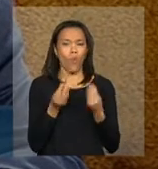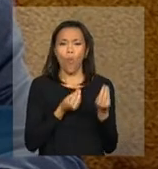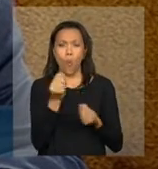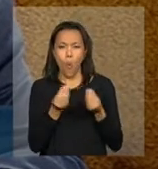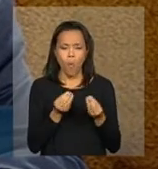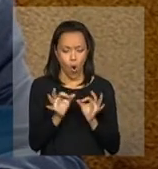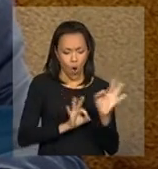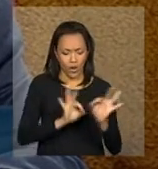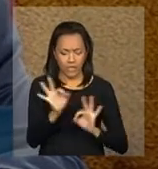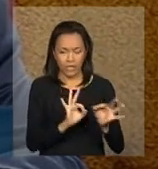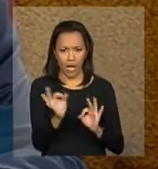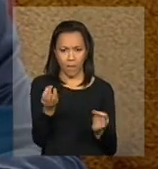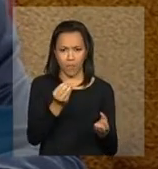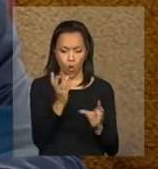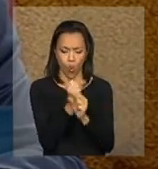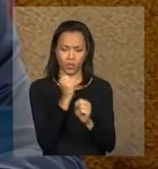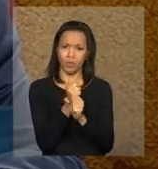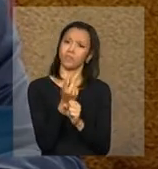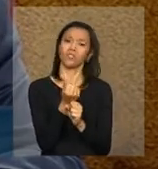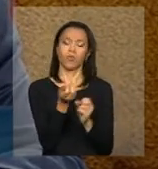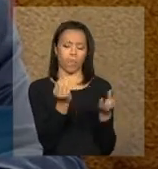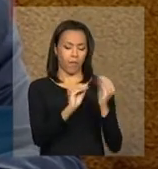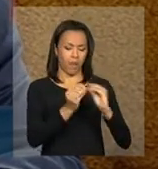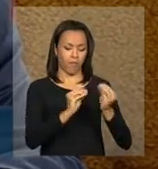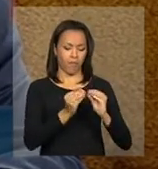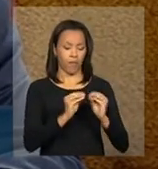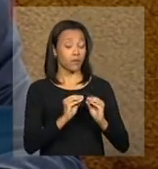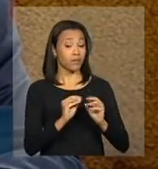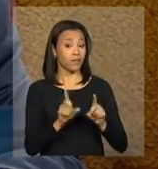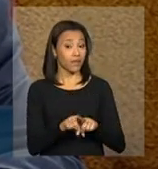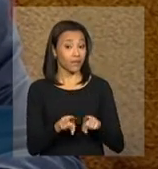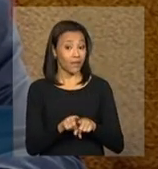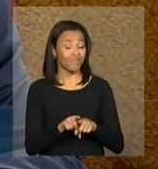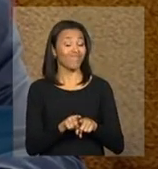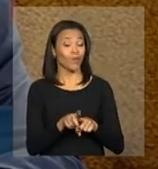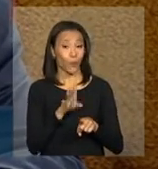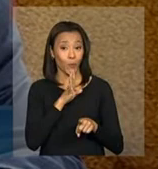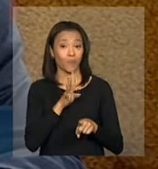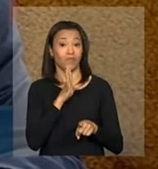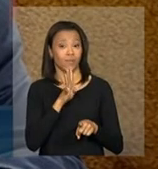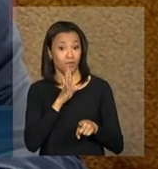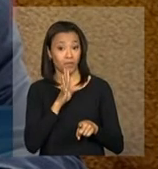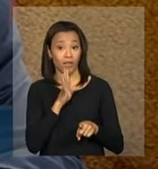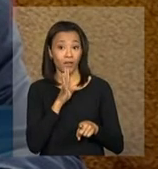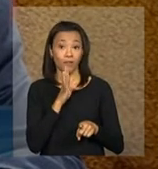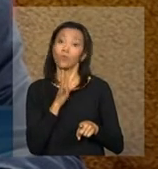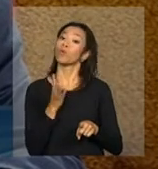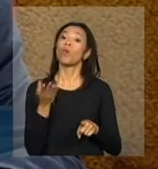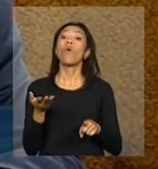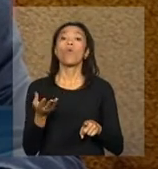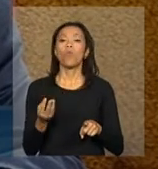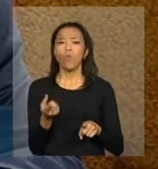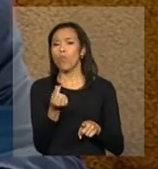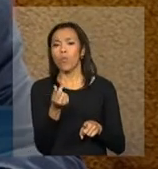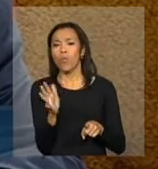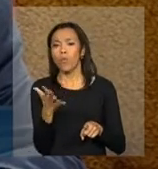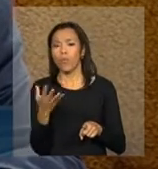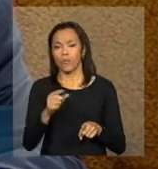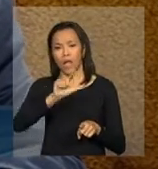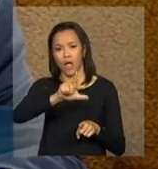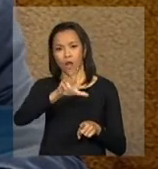orçamentárias, que vocês já tivessem um bom conhecimento de como está a previsão orçamentária atual, no caso da